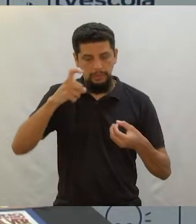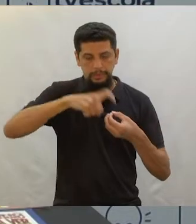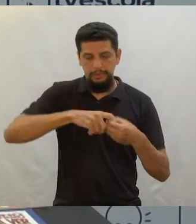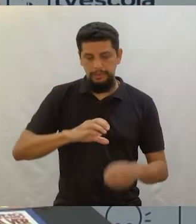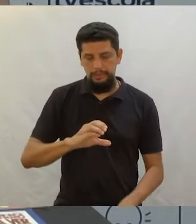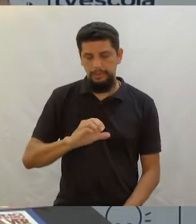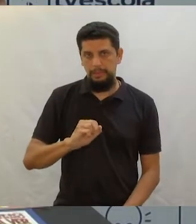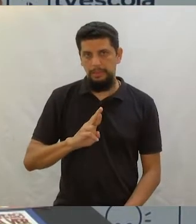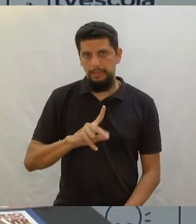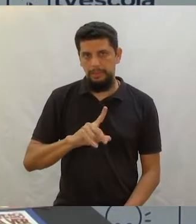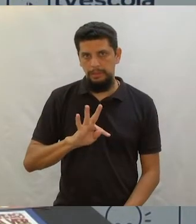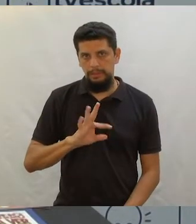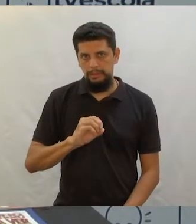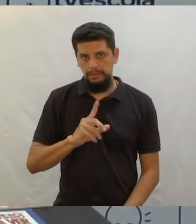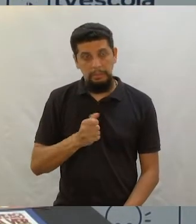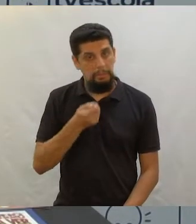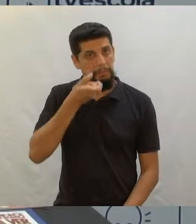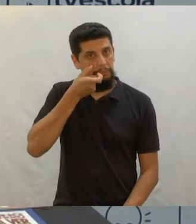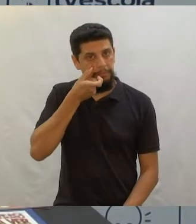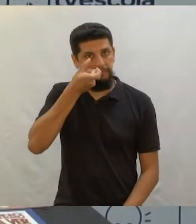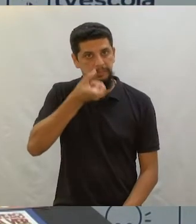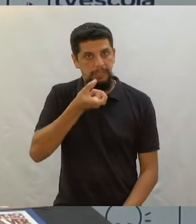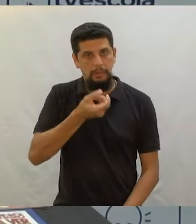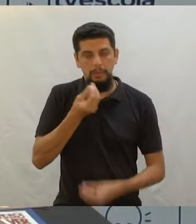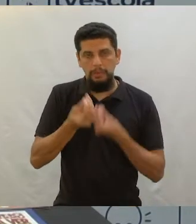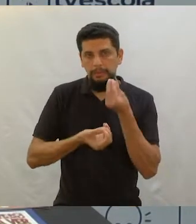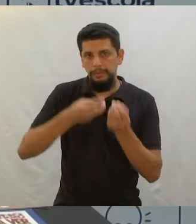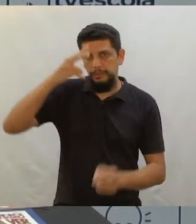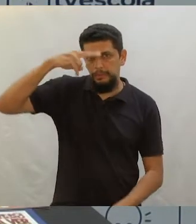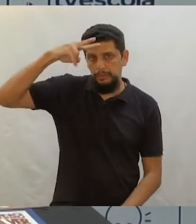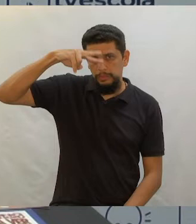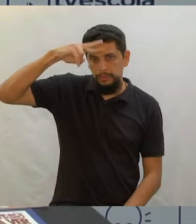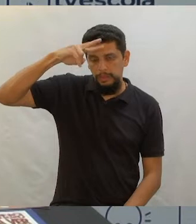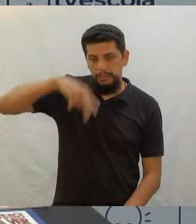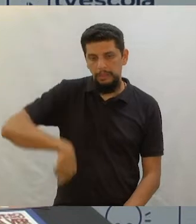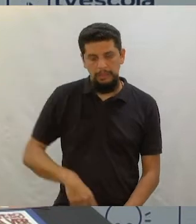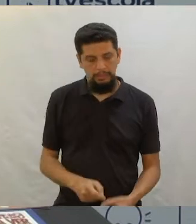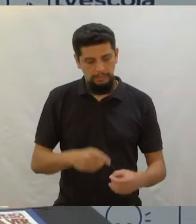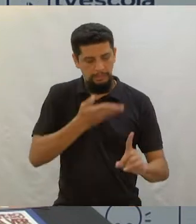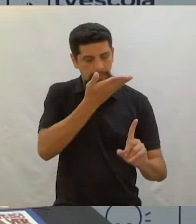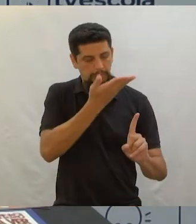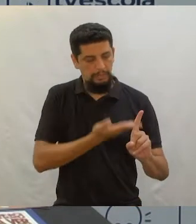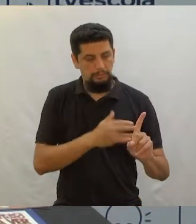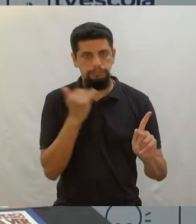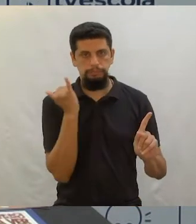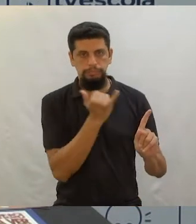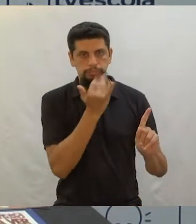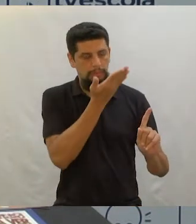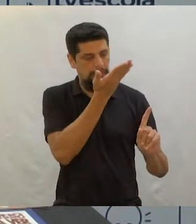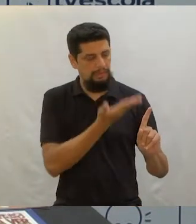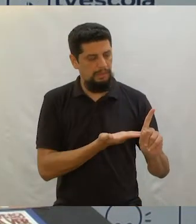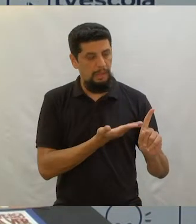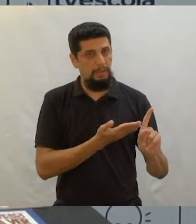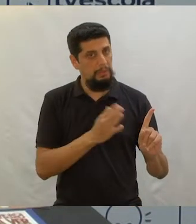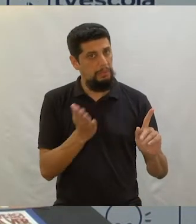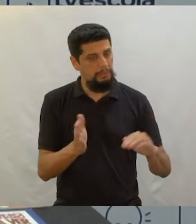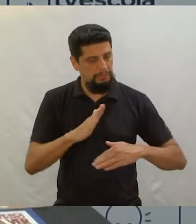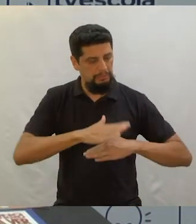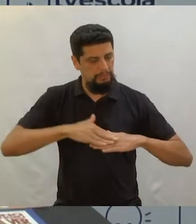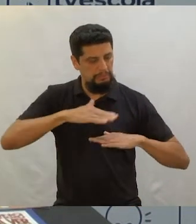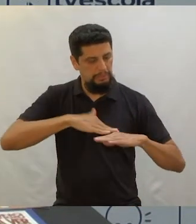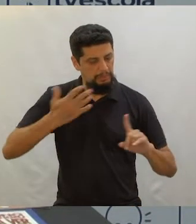Dona carlotinha Olha que interessante como as histórias que a dona carlotinha contava para ele